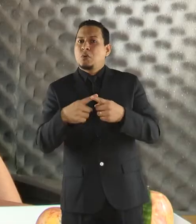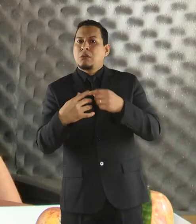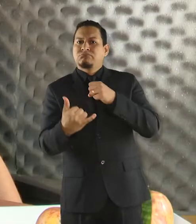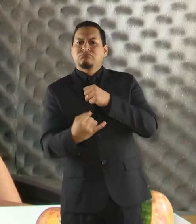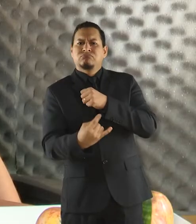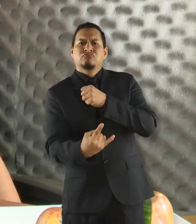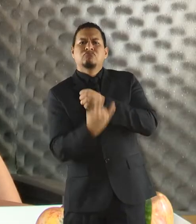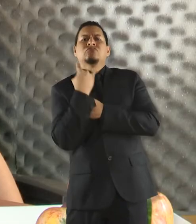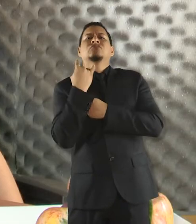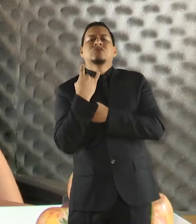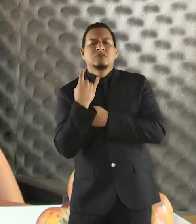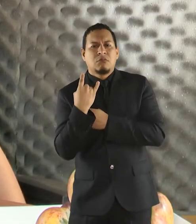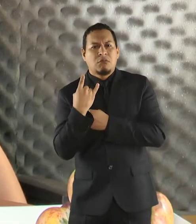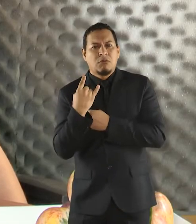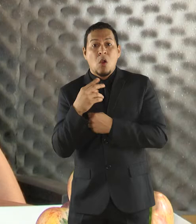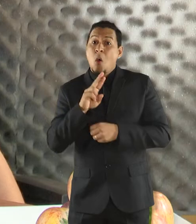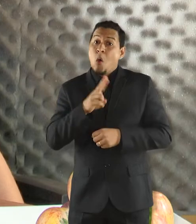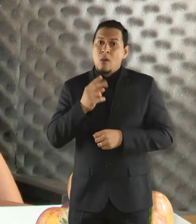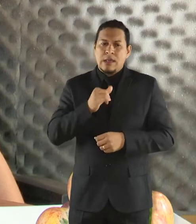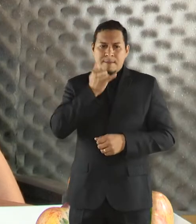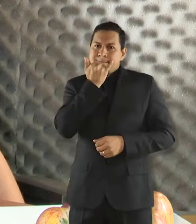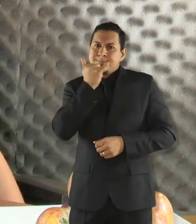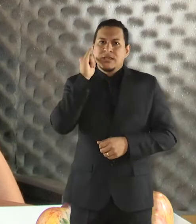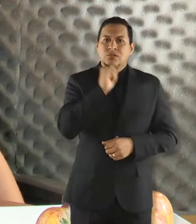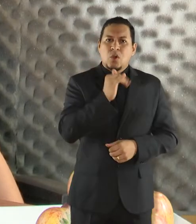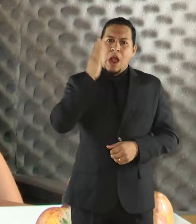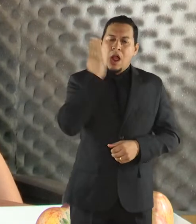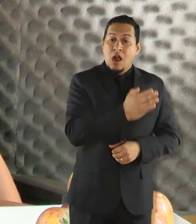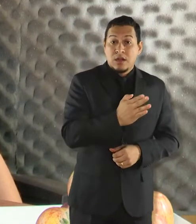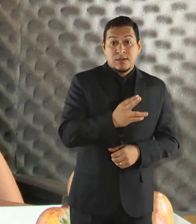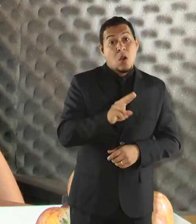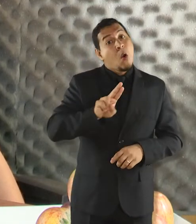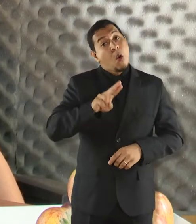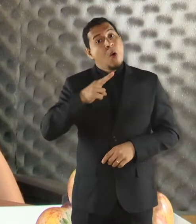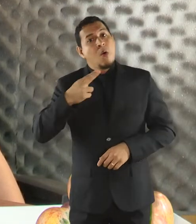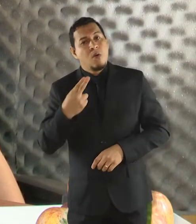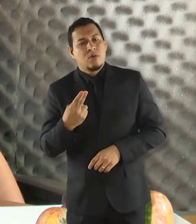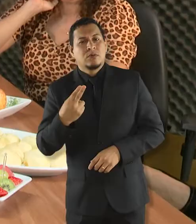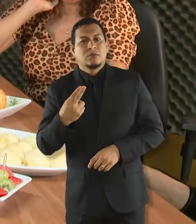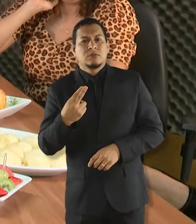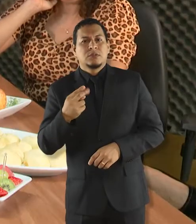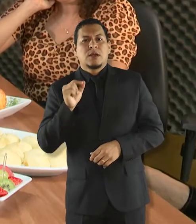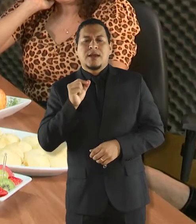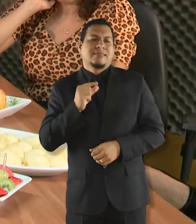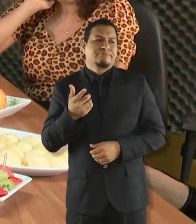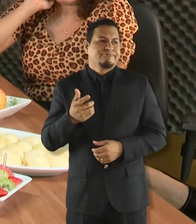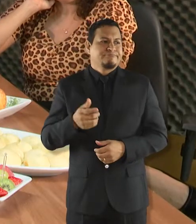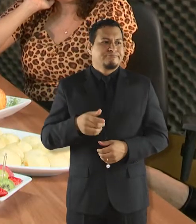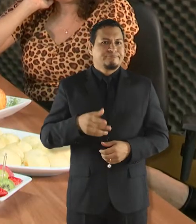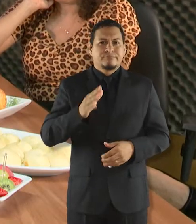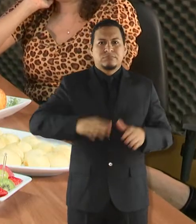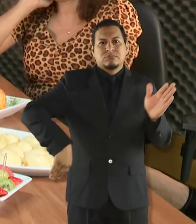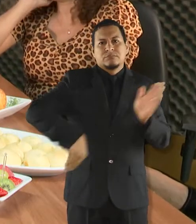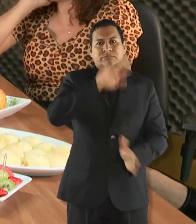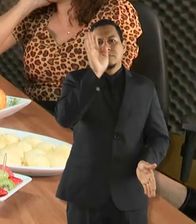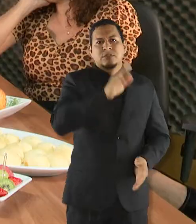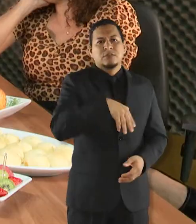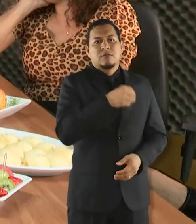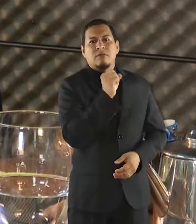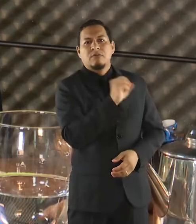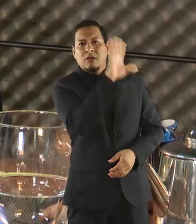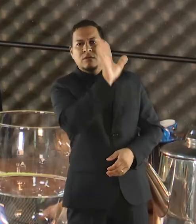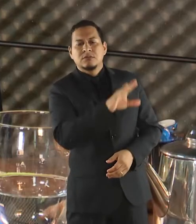É muito raro. Então, a mulher a- bola pra frente. Ou ela perdoa logo, porque mulher bicho besta mesmo, às vezes perdoa o camarada. Ou então ela dá um chute na bunda